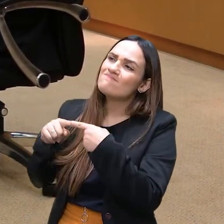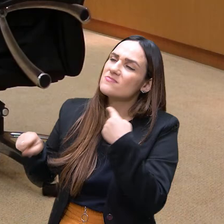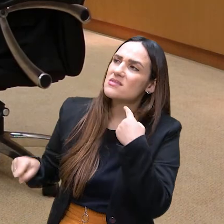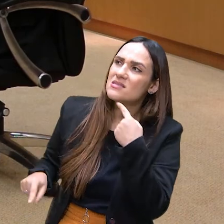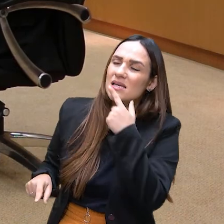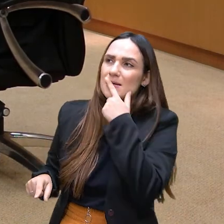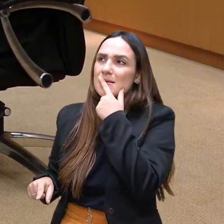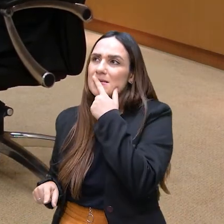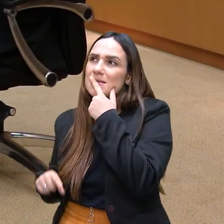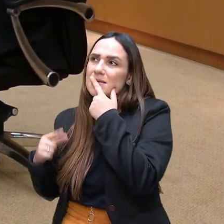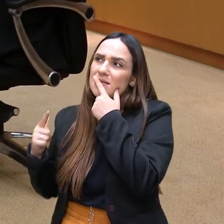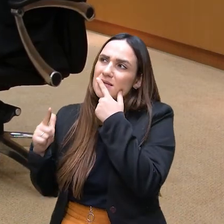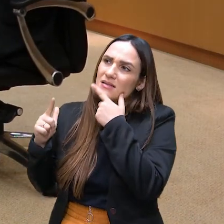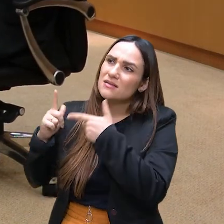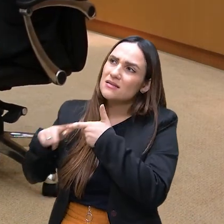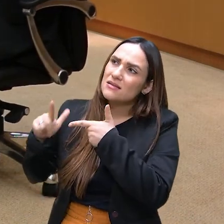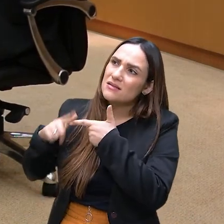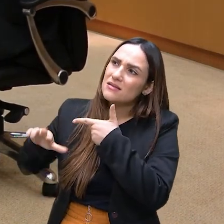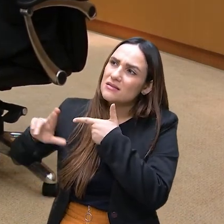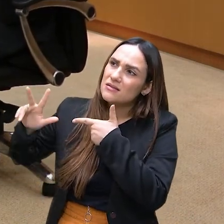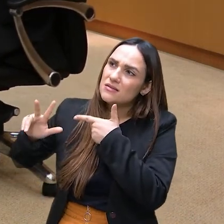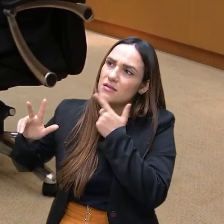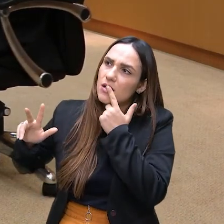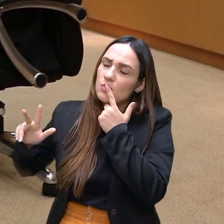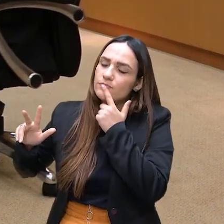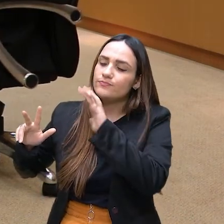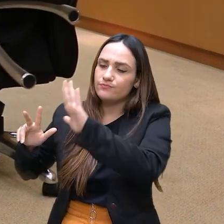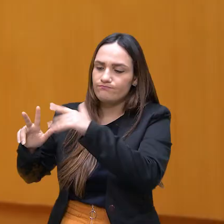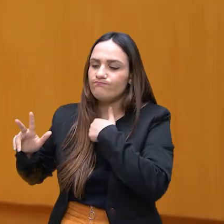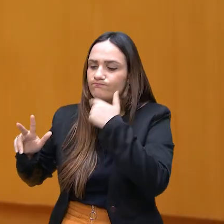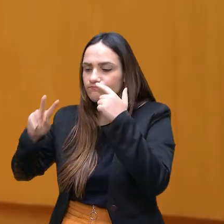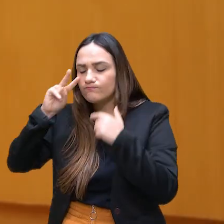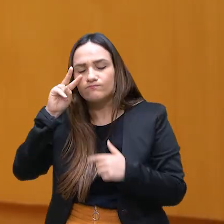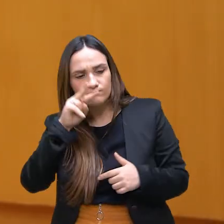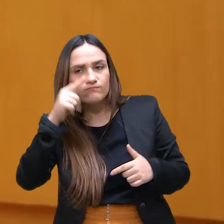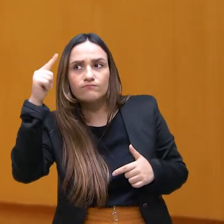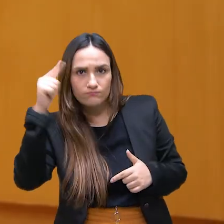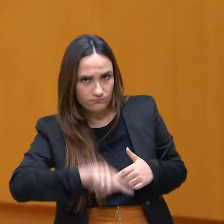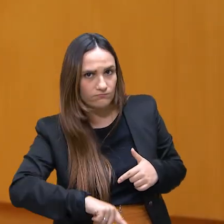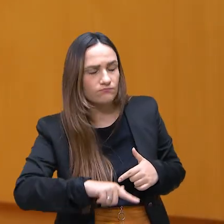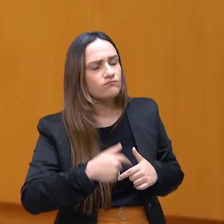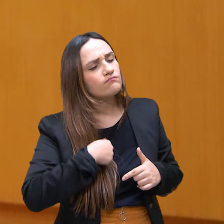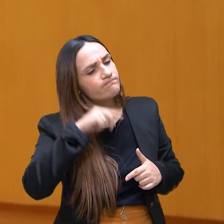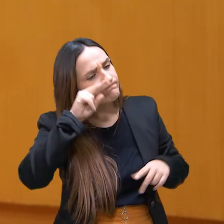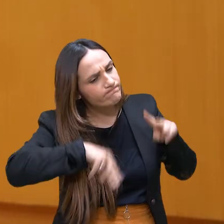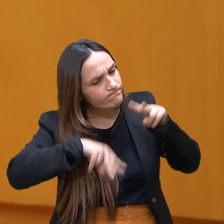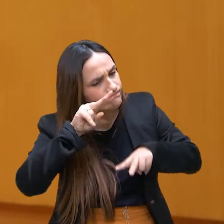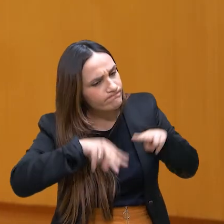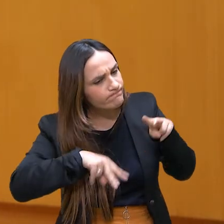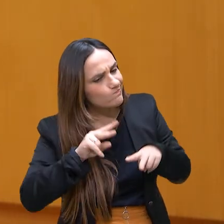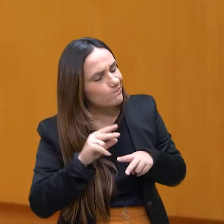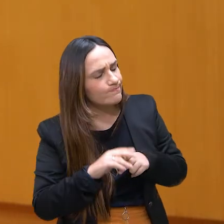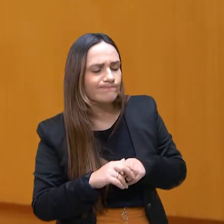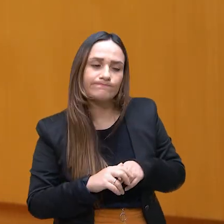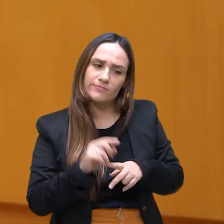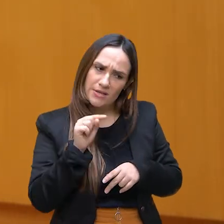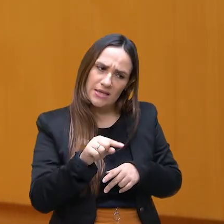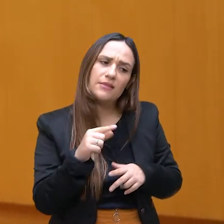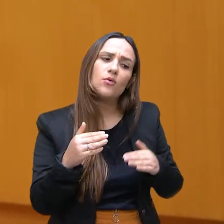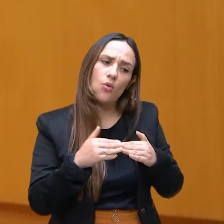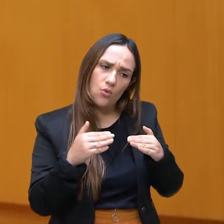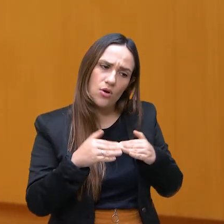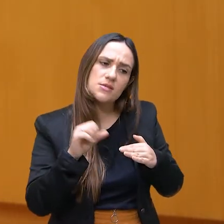seja desfavorável a tal fornecimento, o magistrado fornece porque resolve a situação daquela